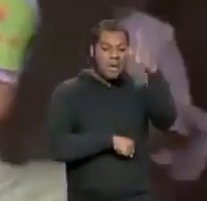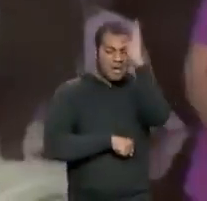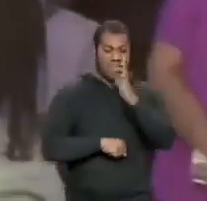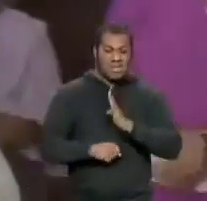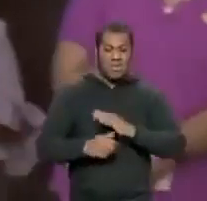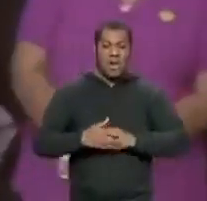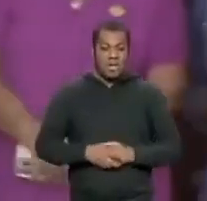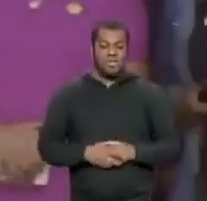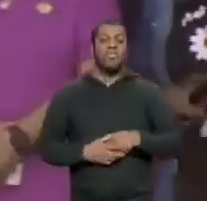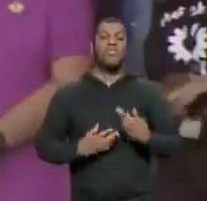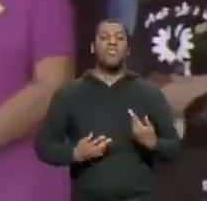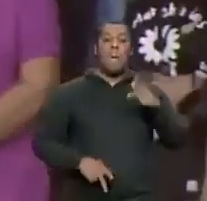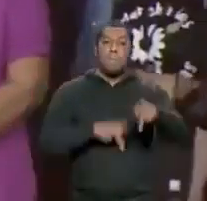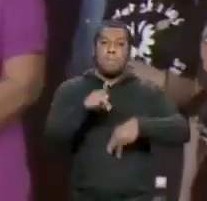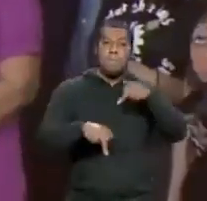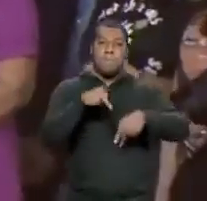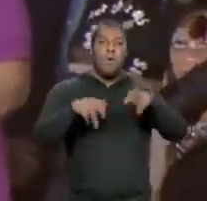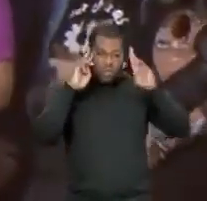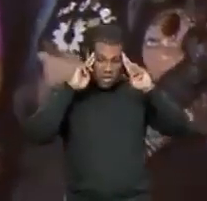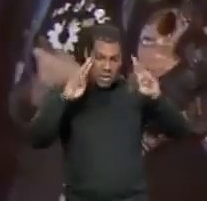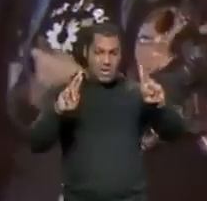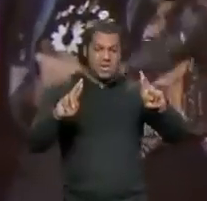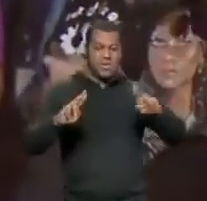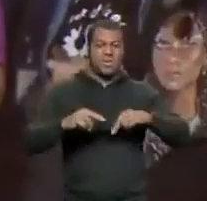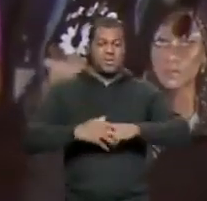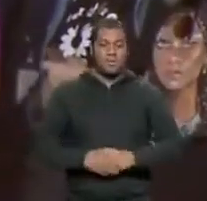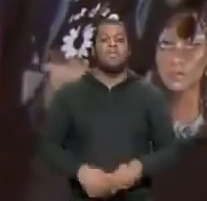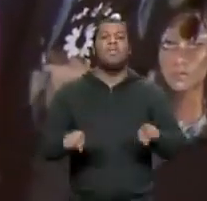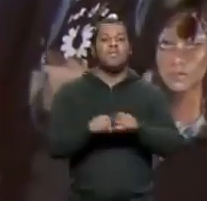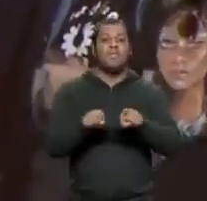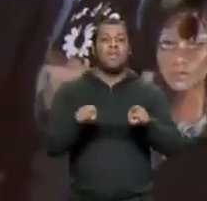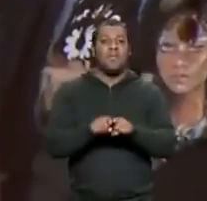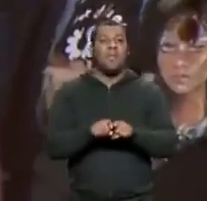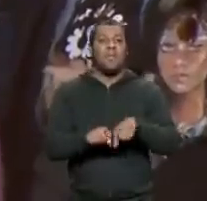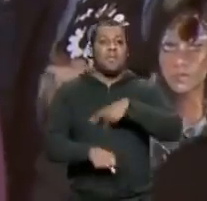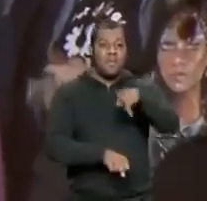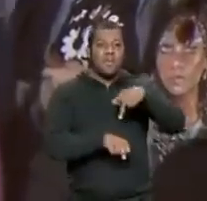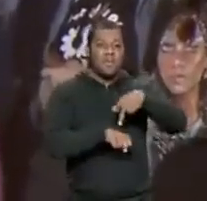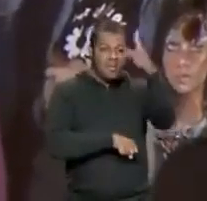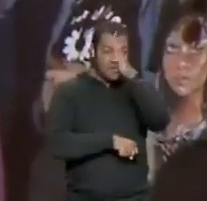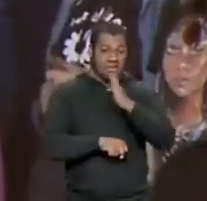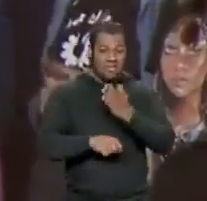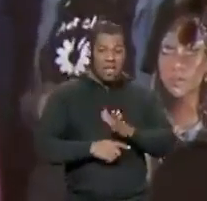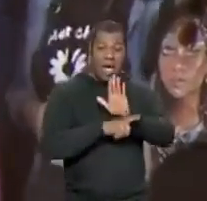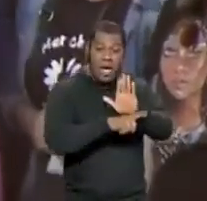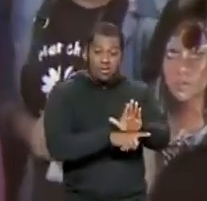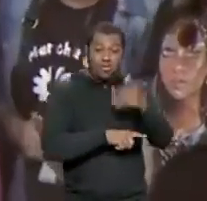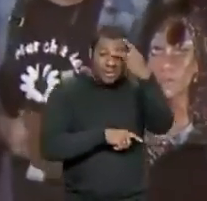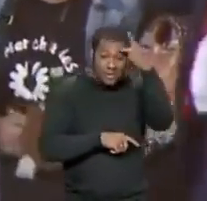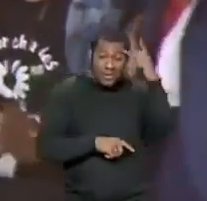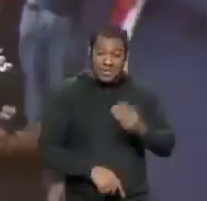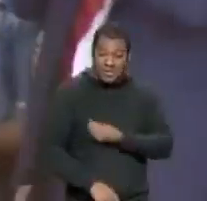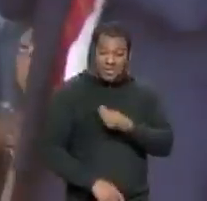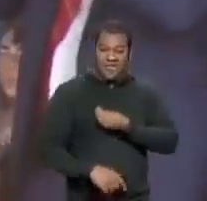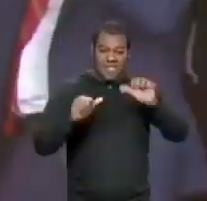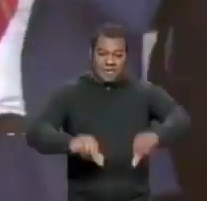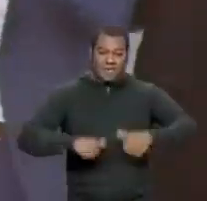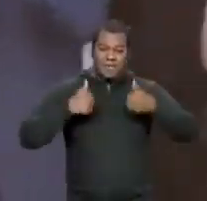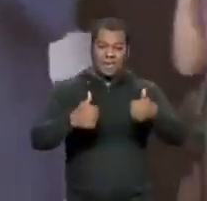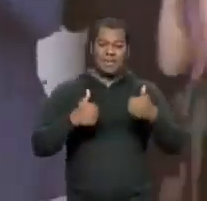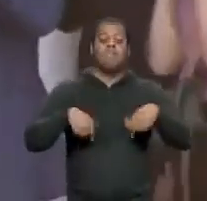tratar o seu povo com respeito, que este país tem condição de melhorar a vida de vocês, que este